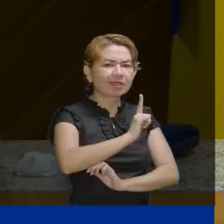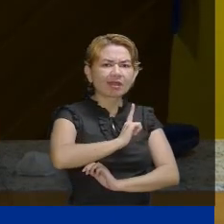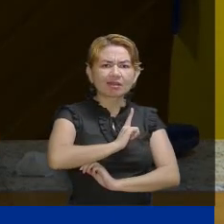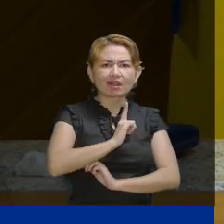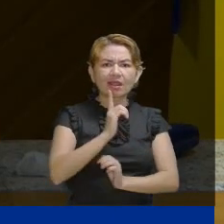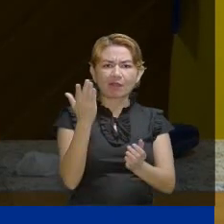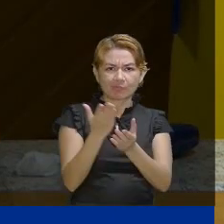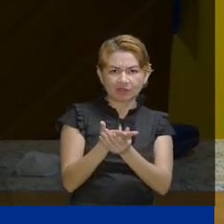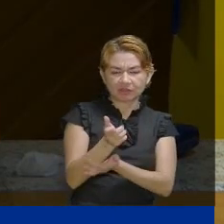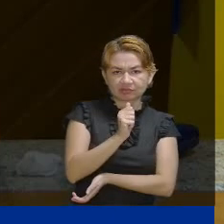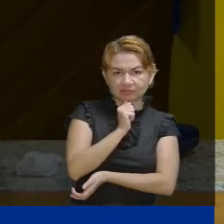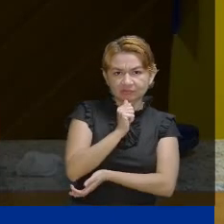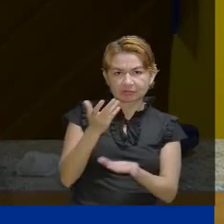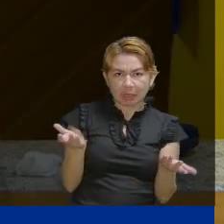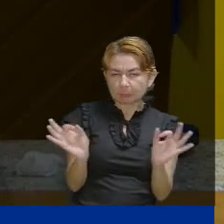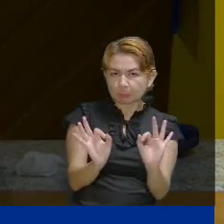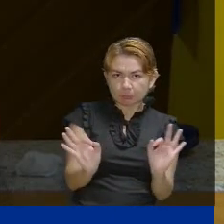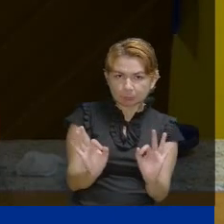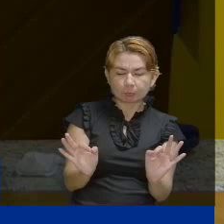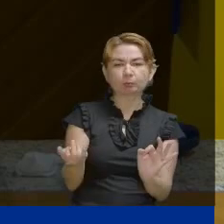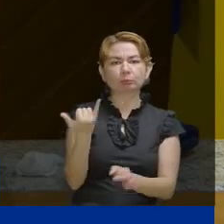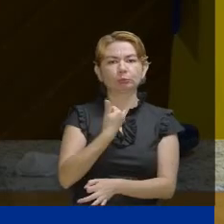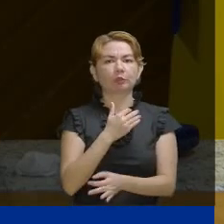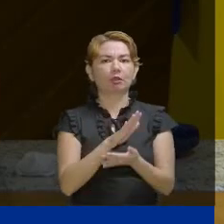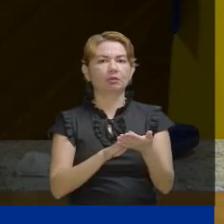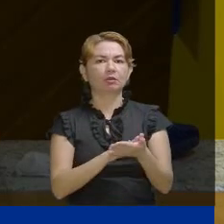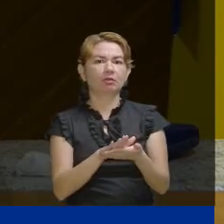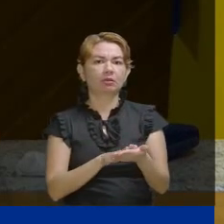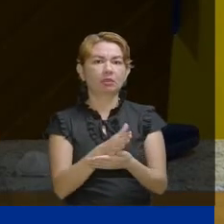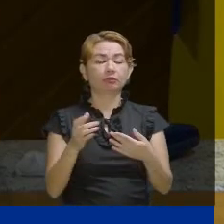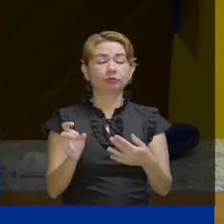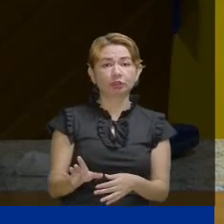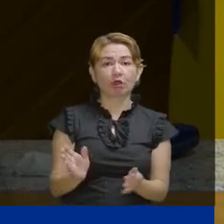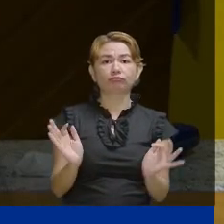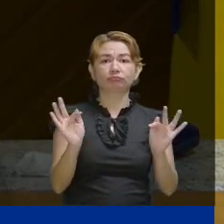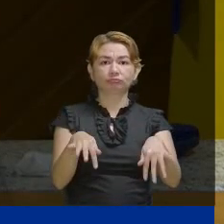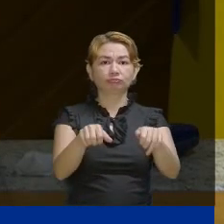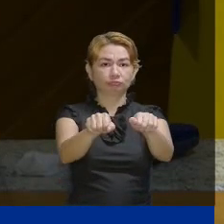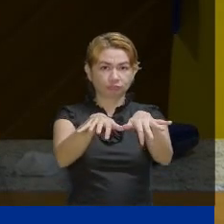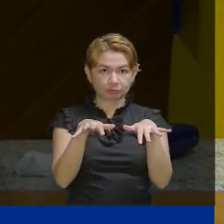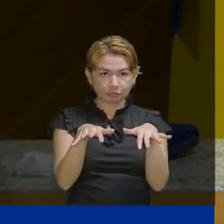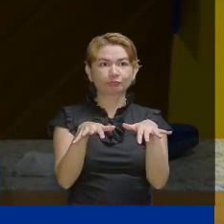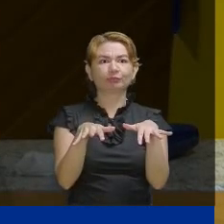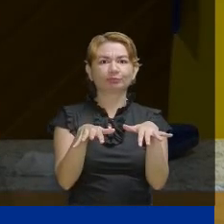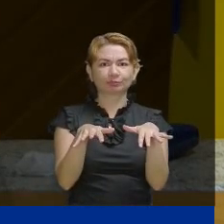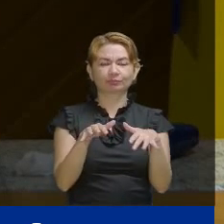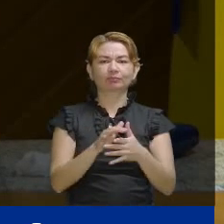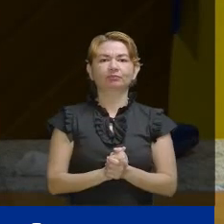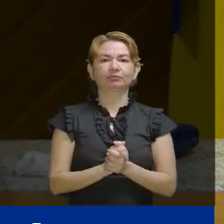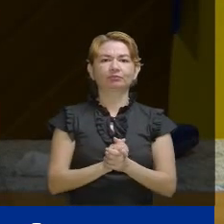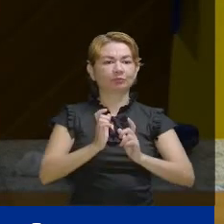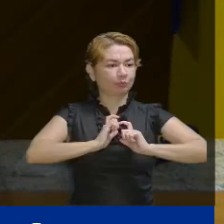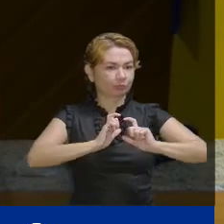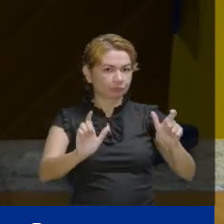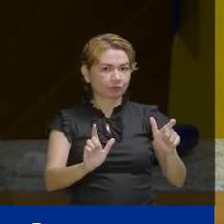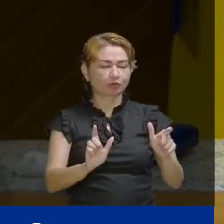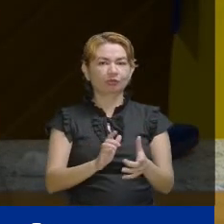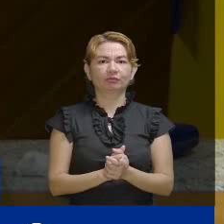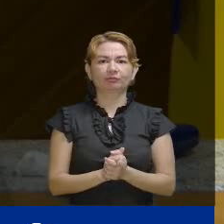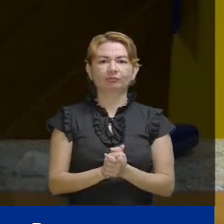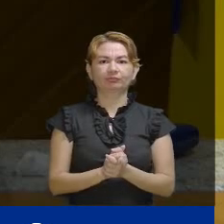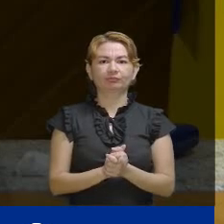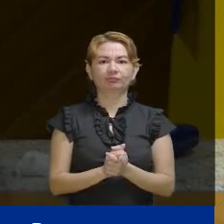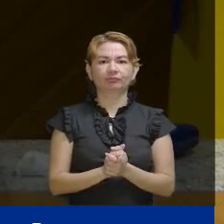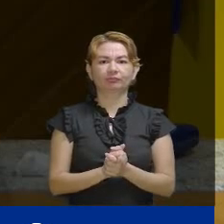haver algum processo em mesa, acho que não fui informado, então resta-me declarar encerrada a sessão, convidando todos para